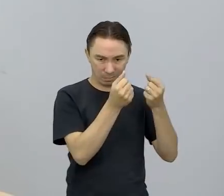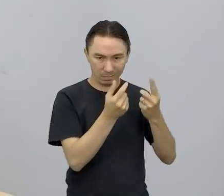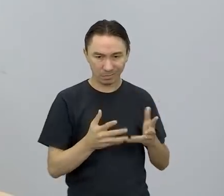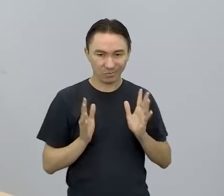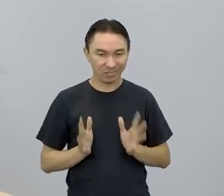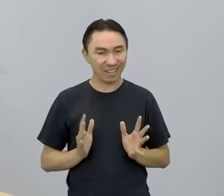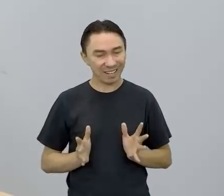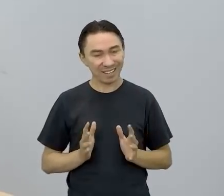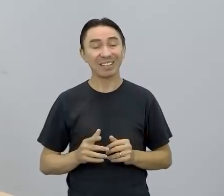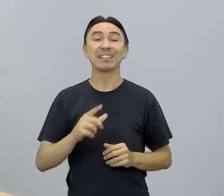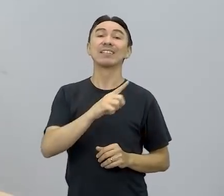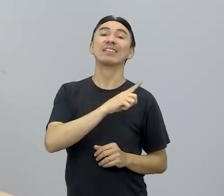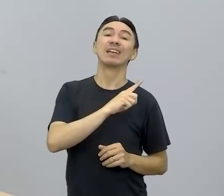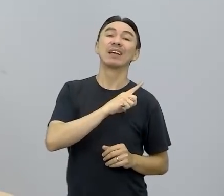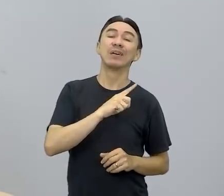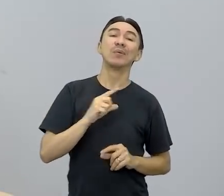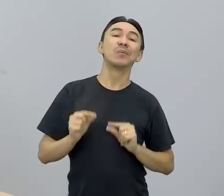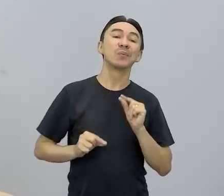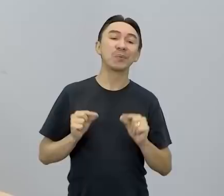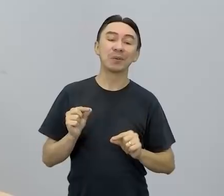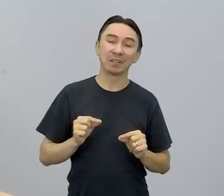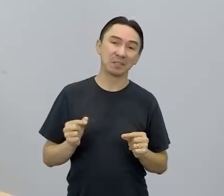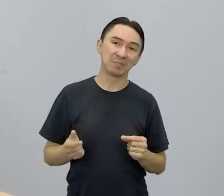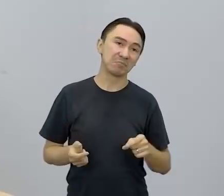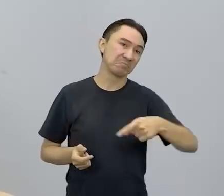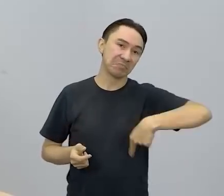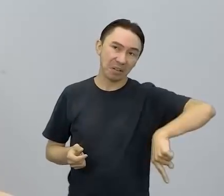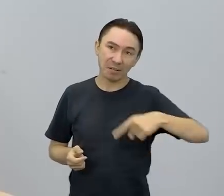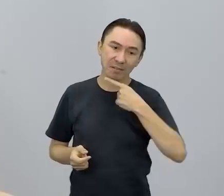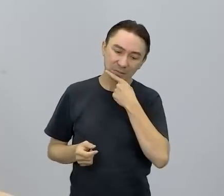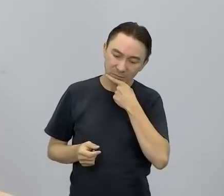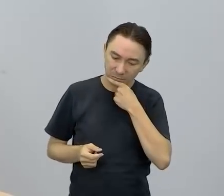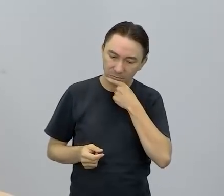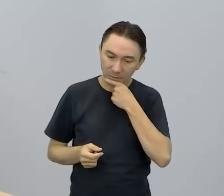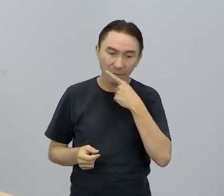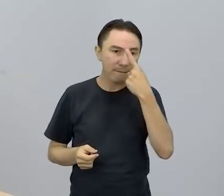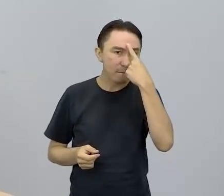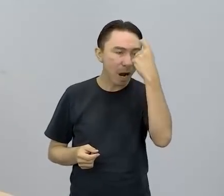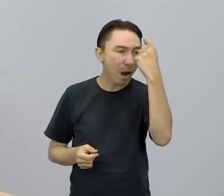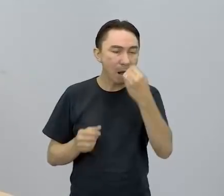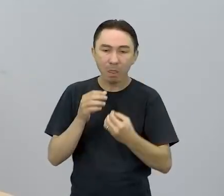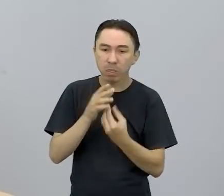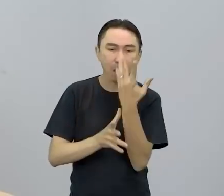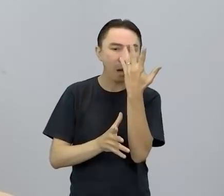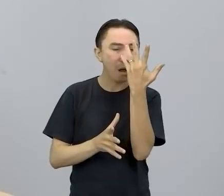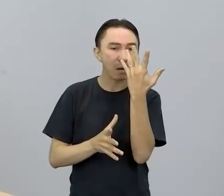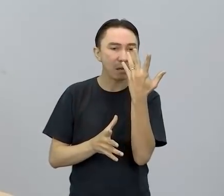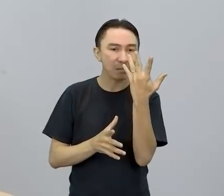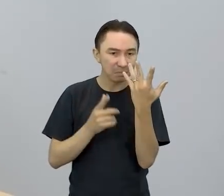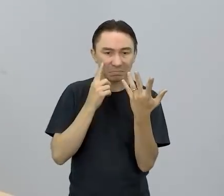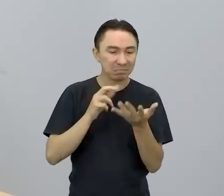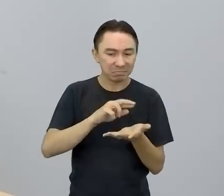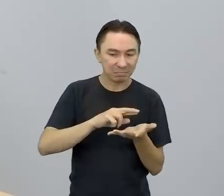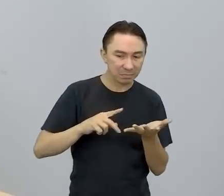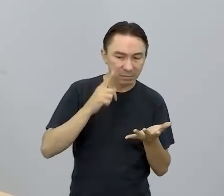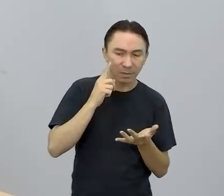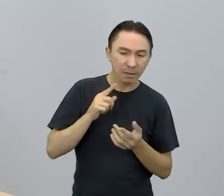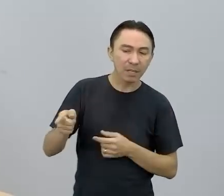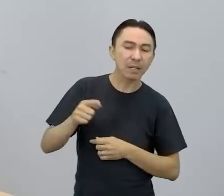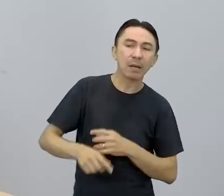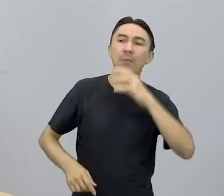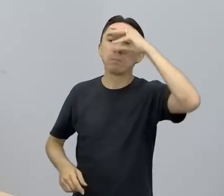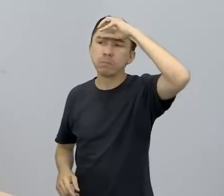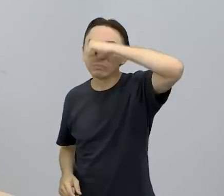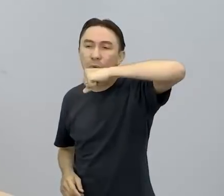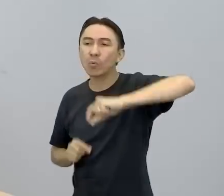a gente tem o quê? Normalmente a gente elabora, a gente constrói, a gente cria instrumentos para diagnosticar as